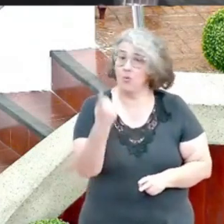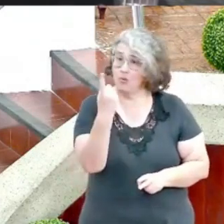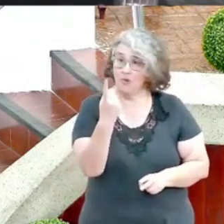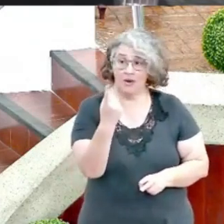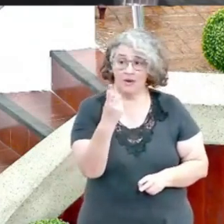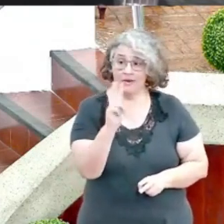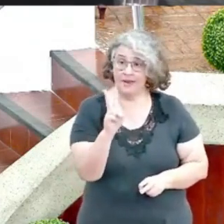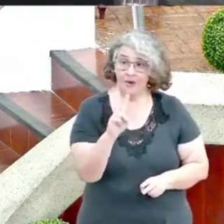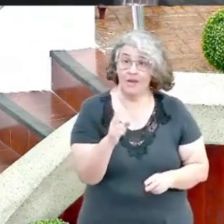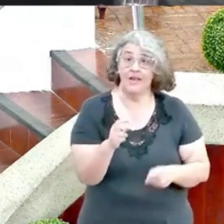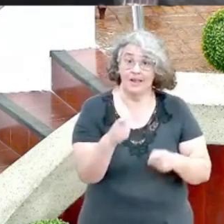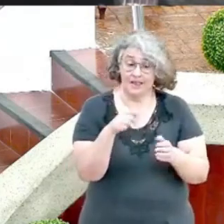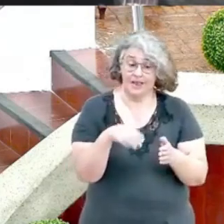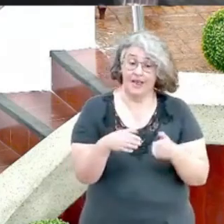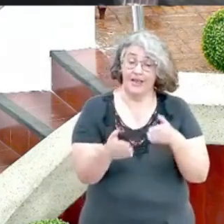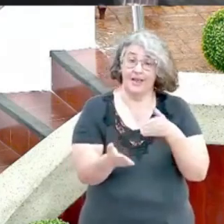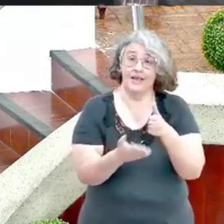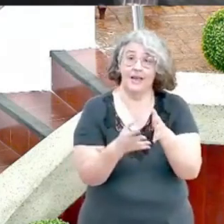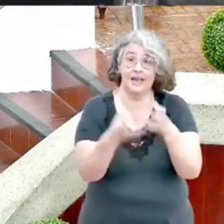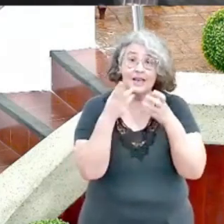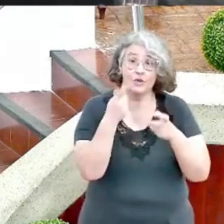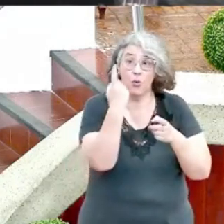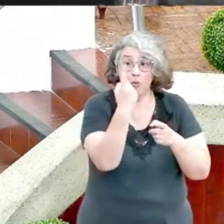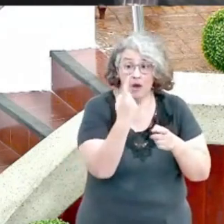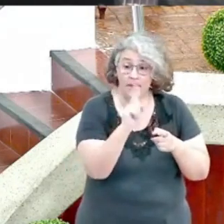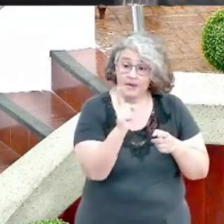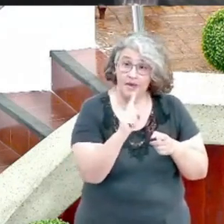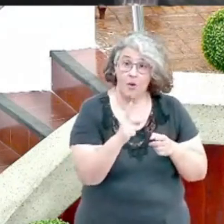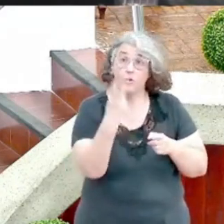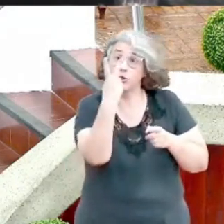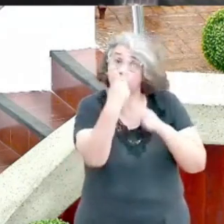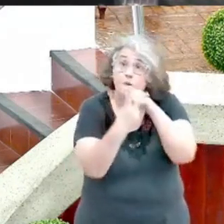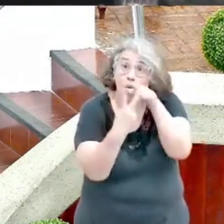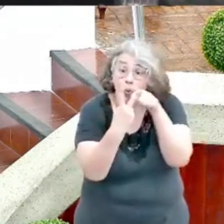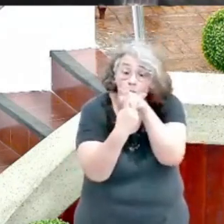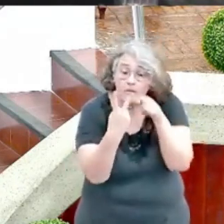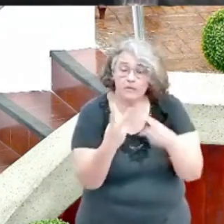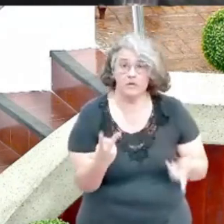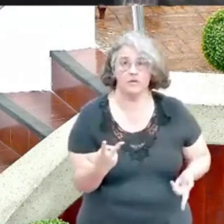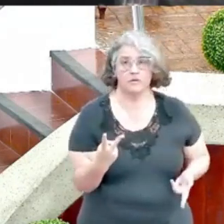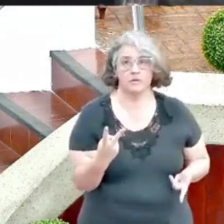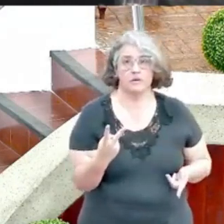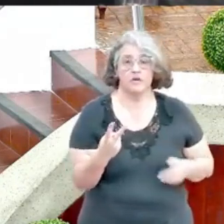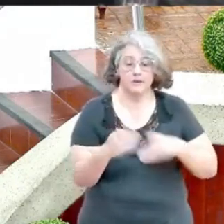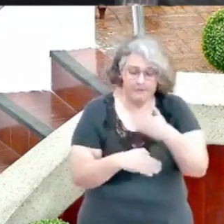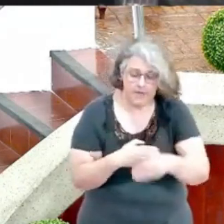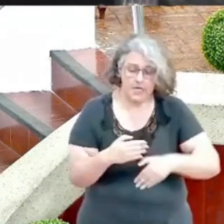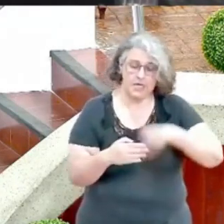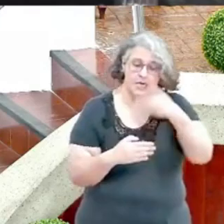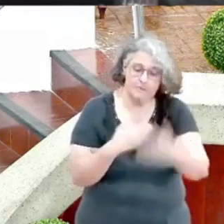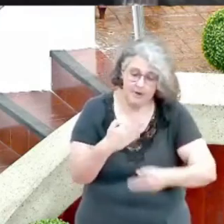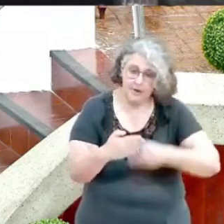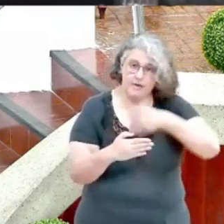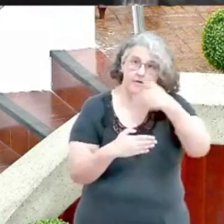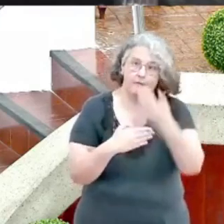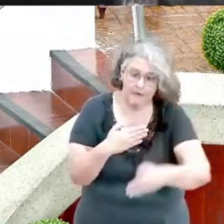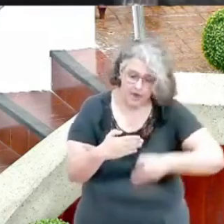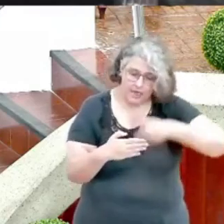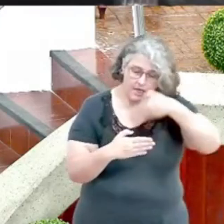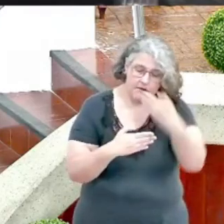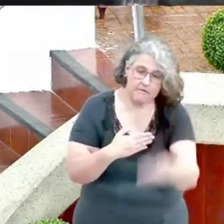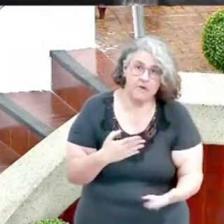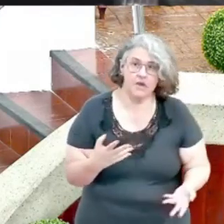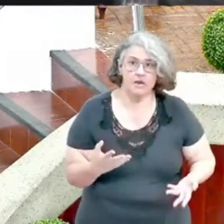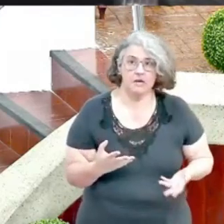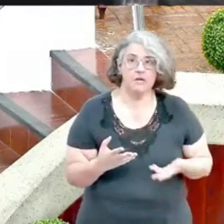mas duas. A ideia dessa expressão é que vez após vez, após vez, após vez, eu tentei